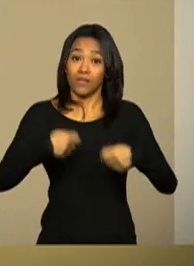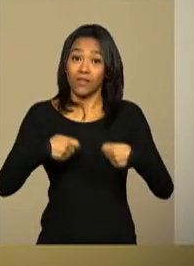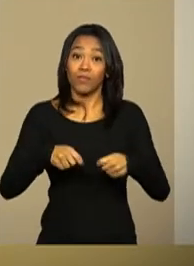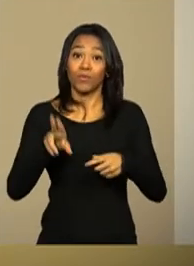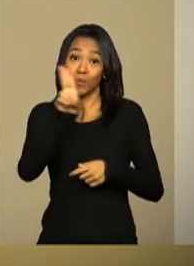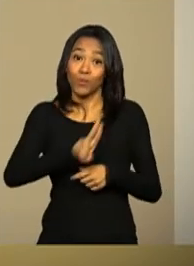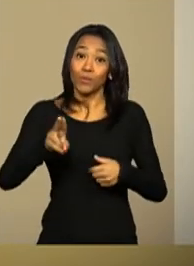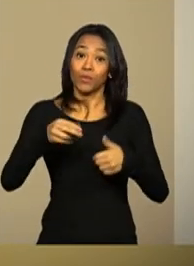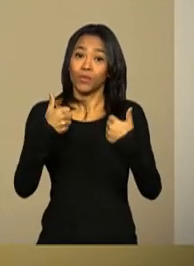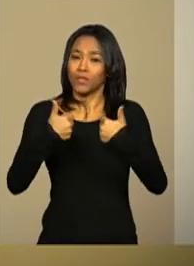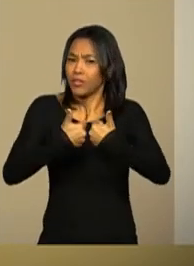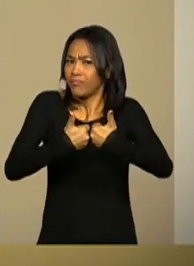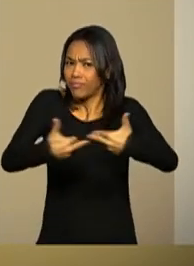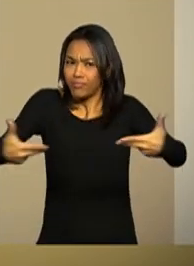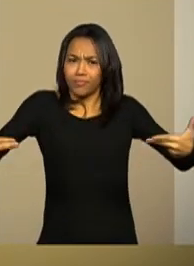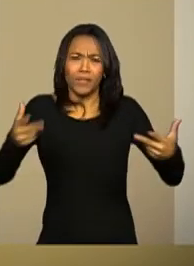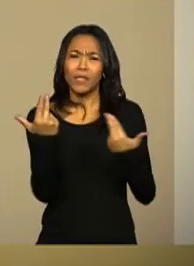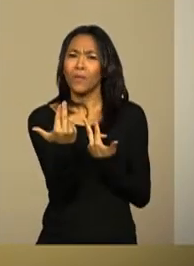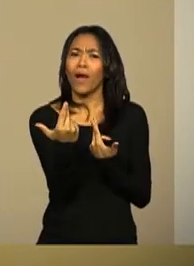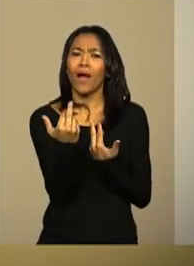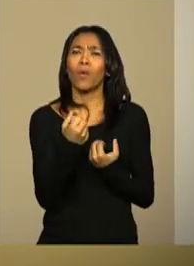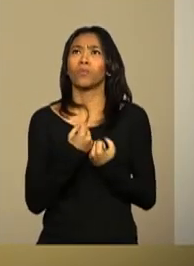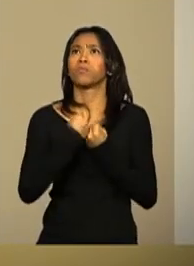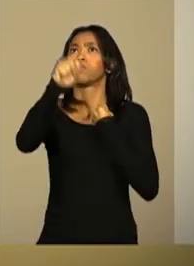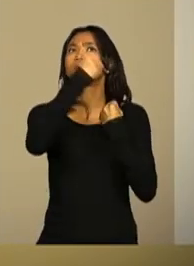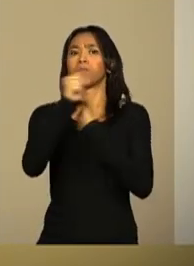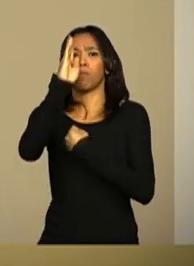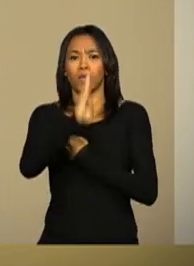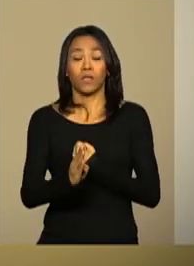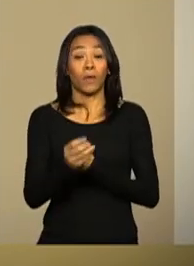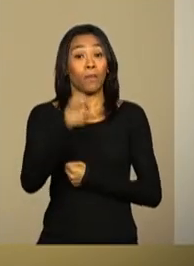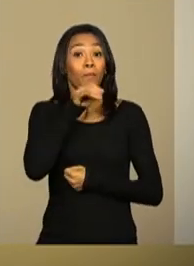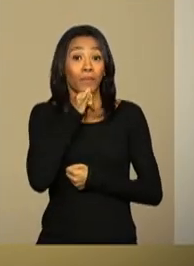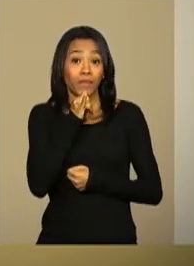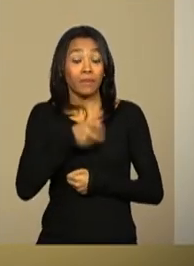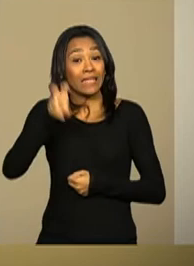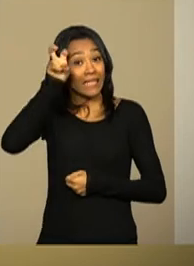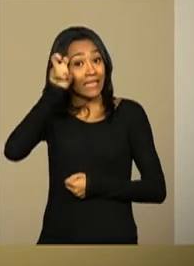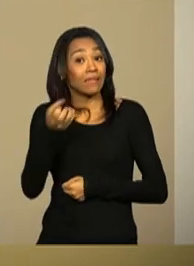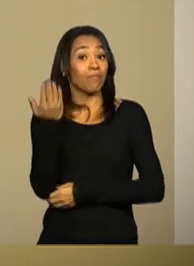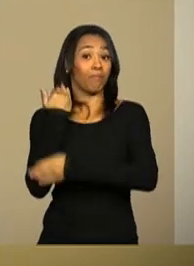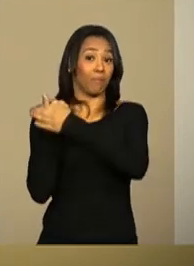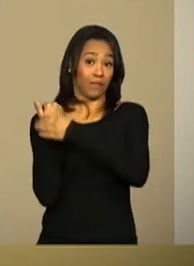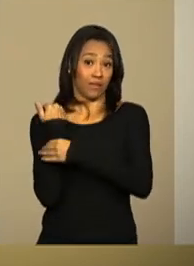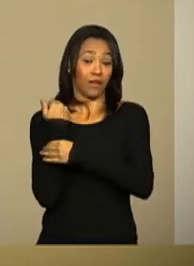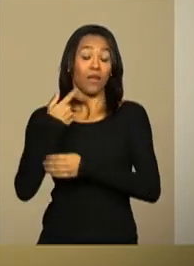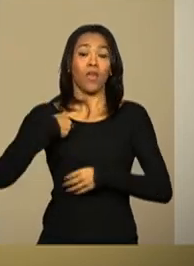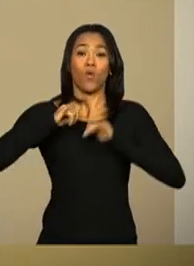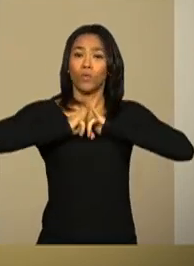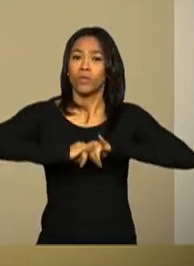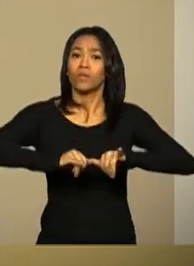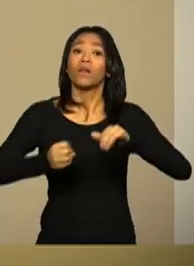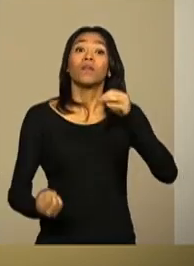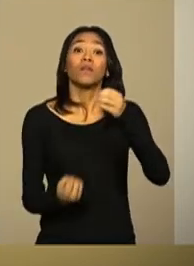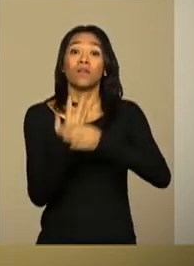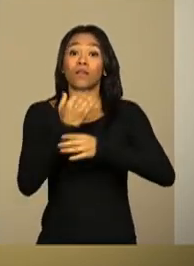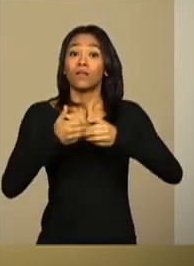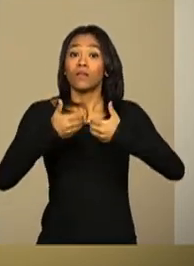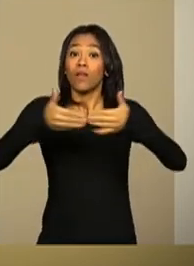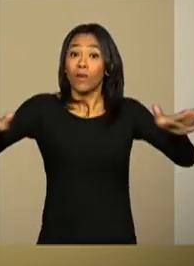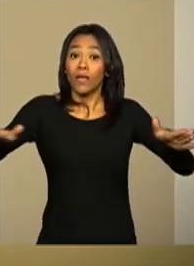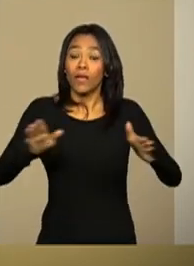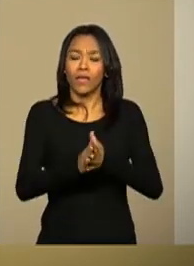transporte adequado ao tamanho do Brasil na quinta-feira passada por exemplo eu e inaugurei o trecho original